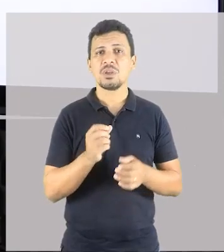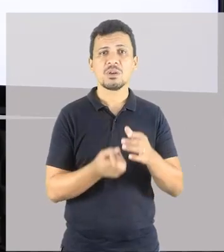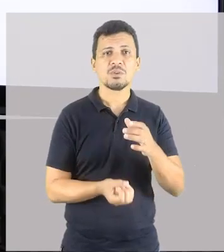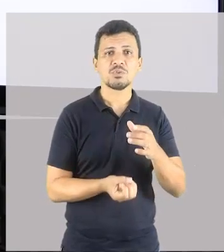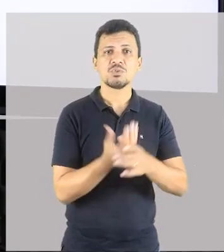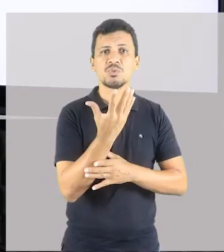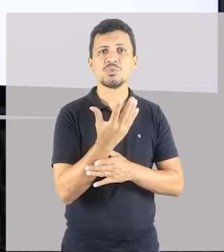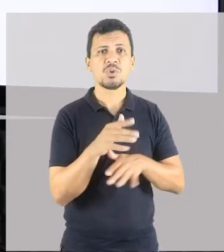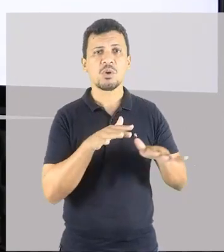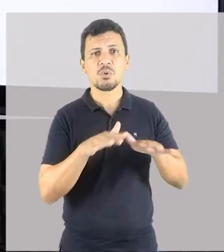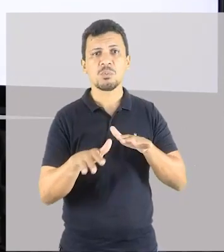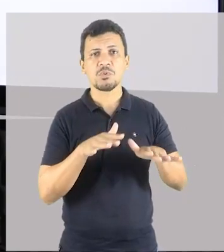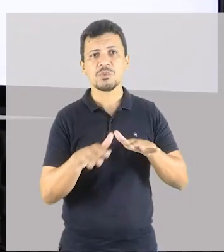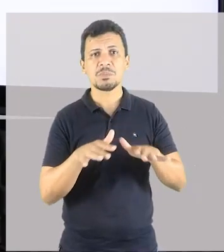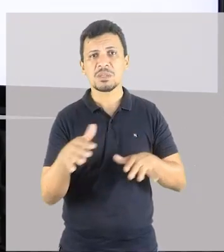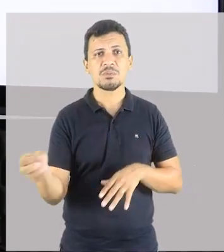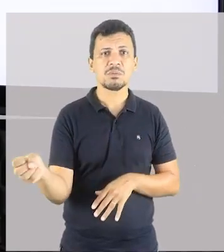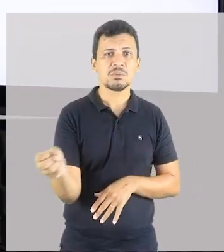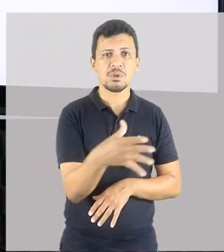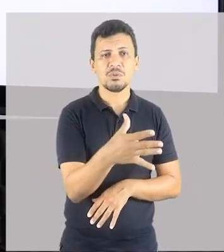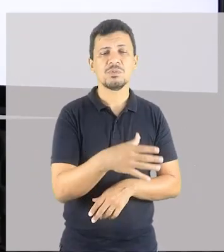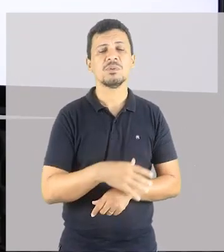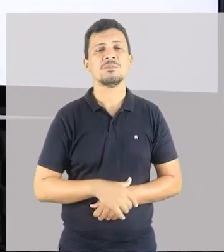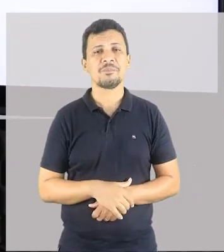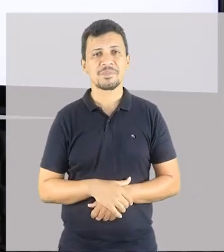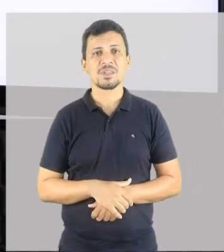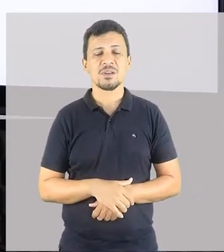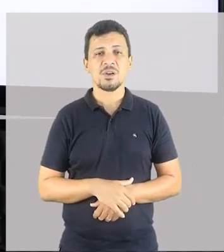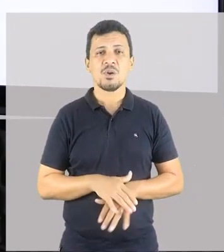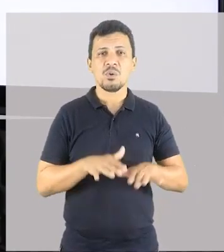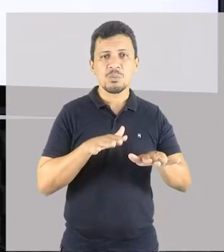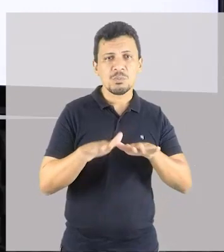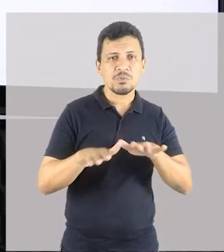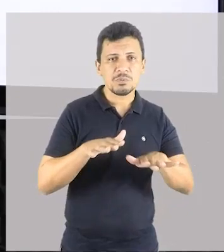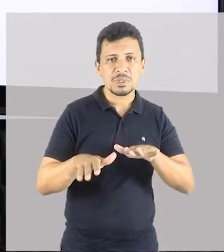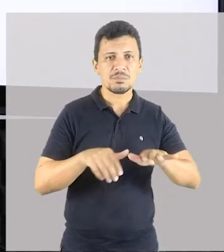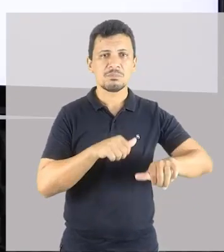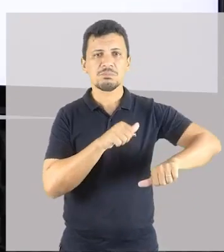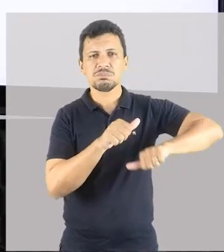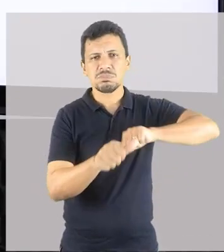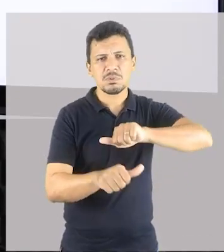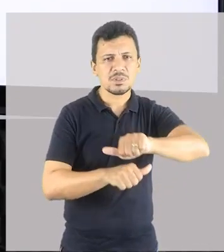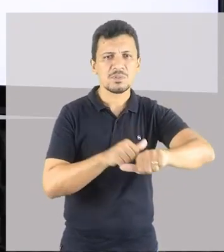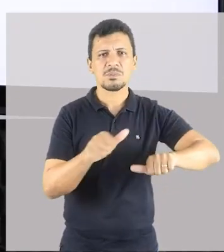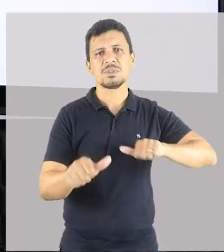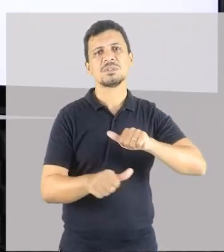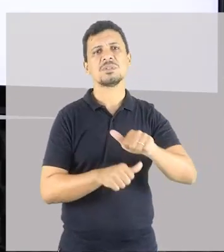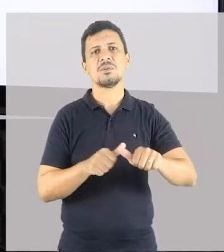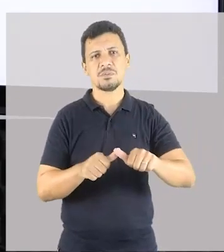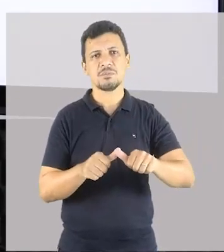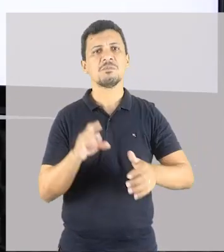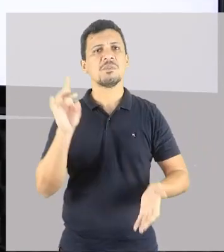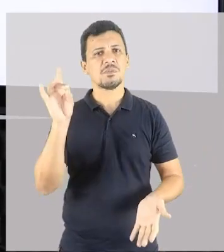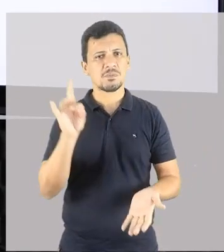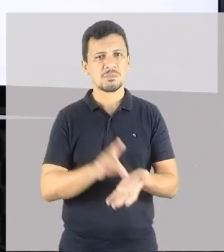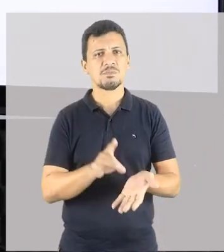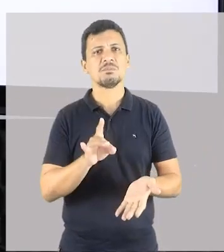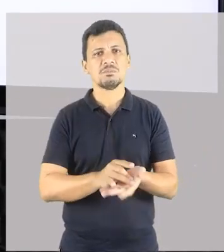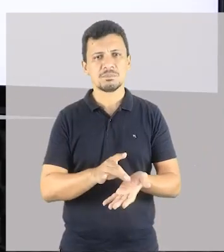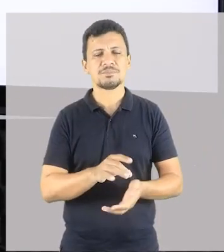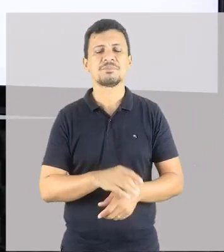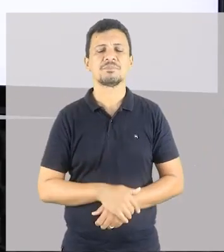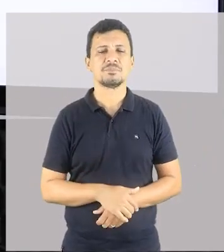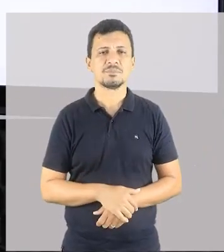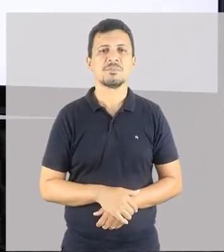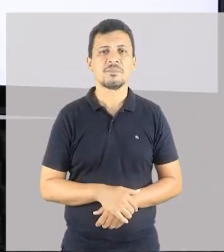um movimento renovador, certo? É de um movimento de transformação, de mudança, é transformação mesmo,